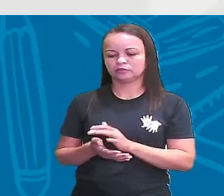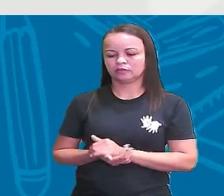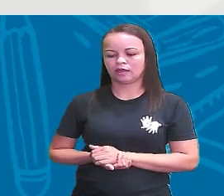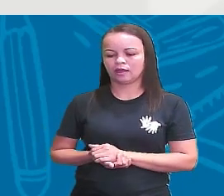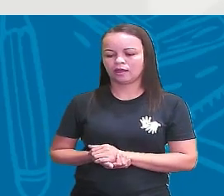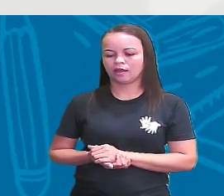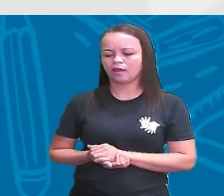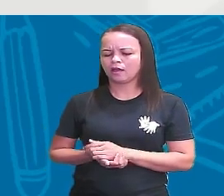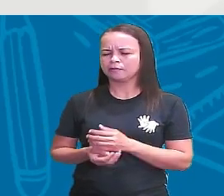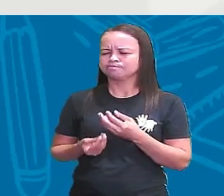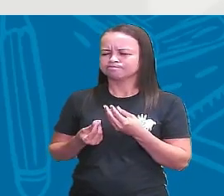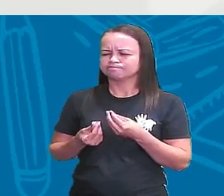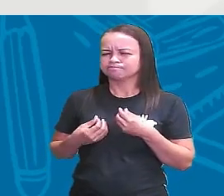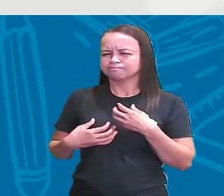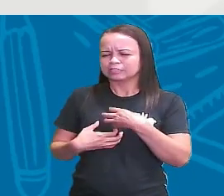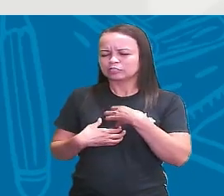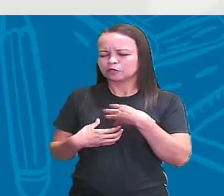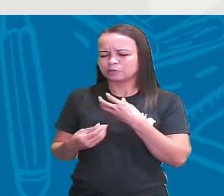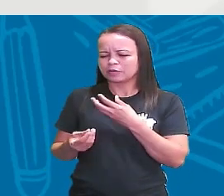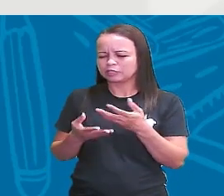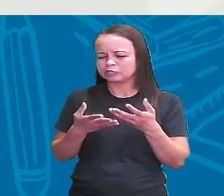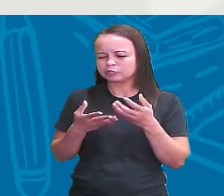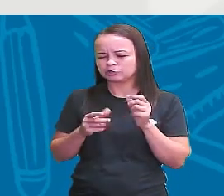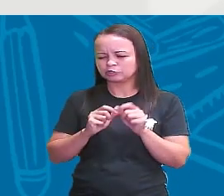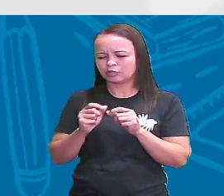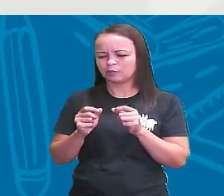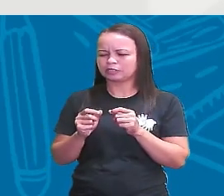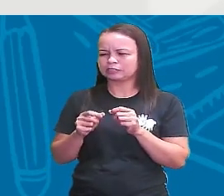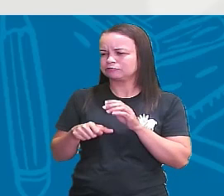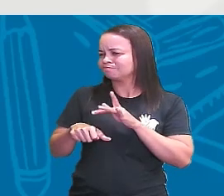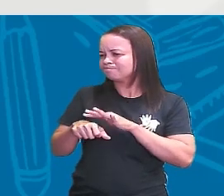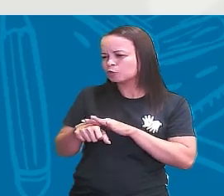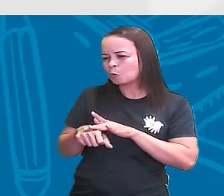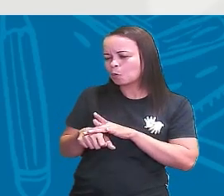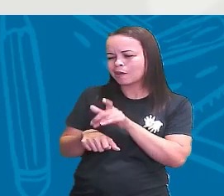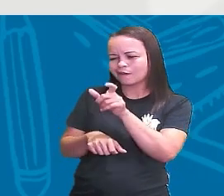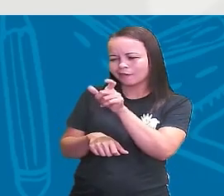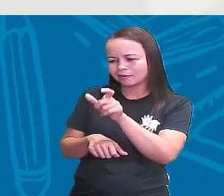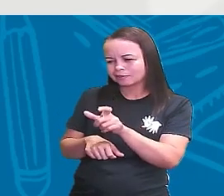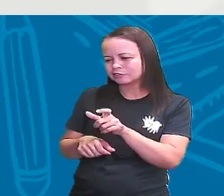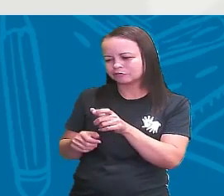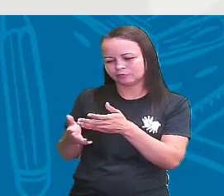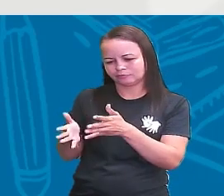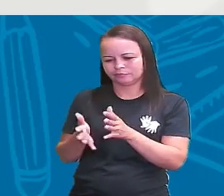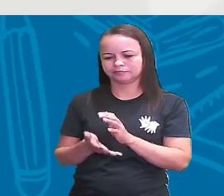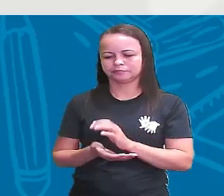quando uma coisa não está muito boa ou quando a gente está doente, tá certo?